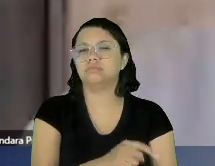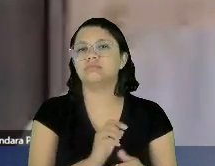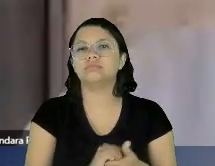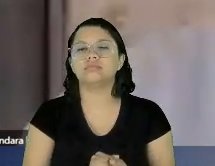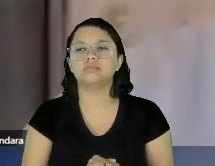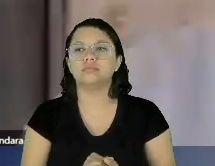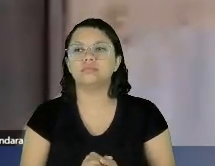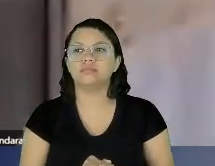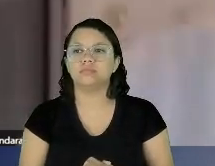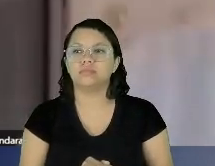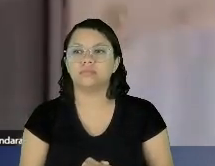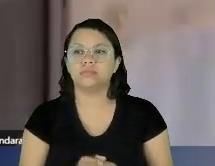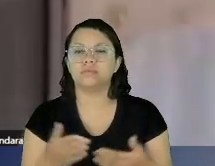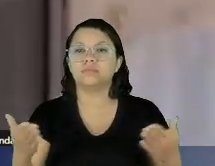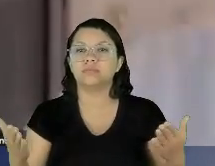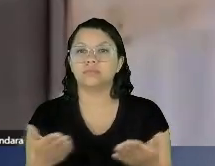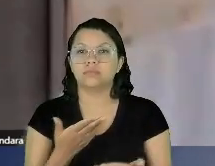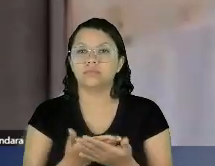importunação sexual,